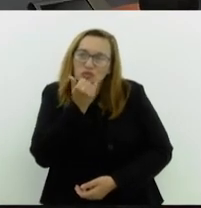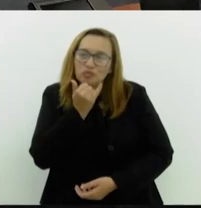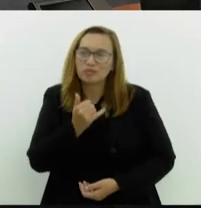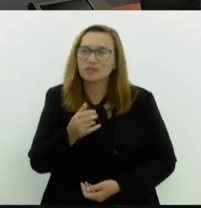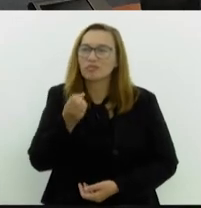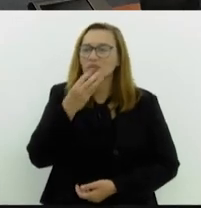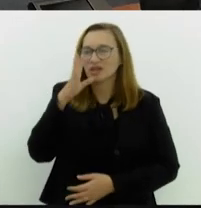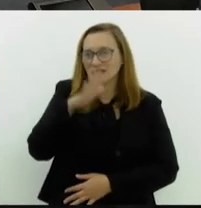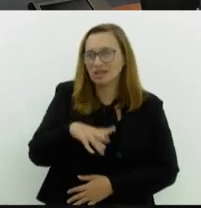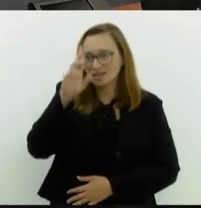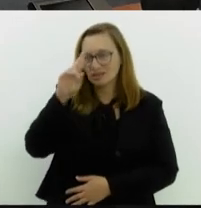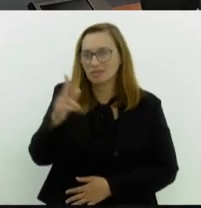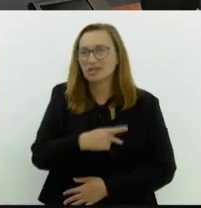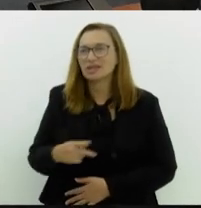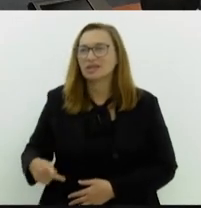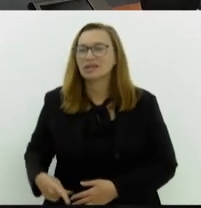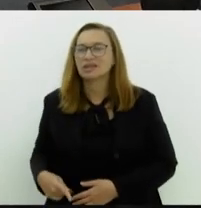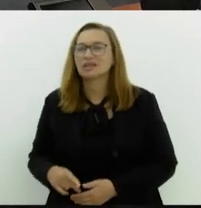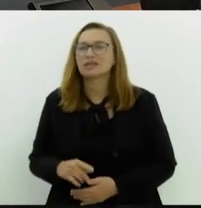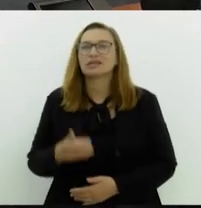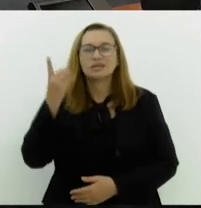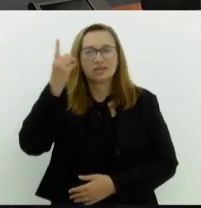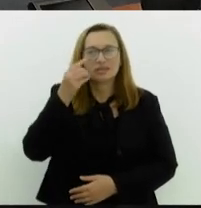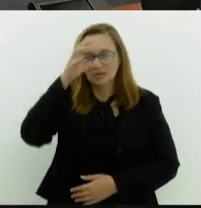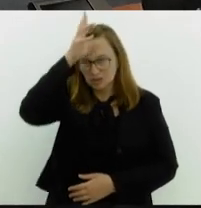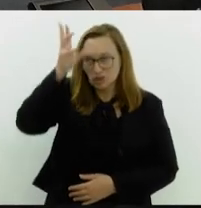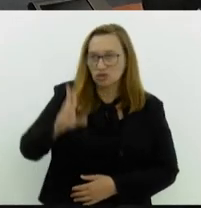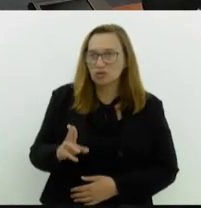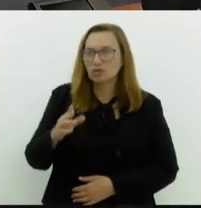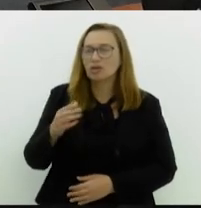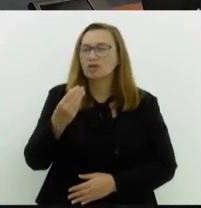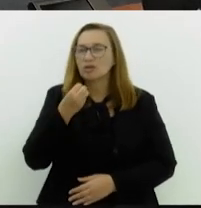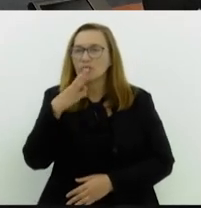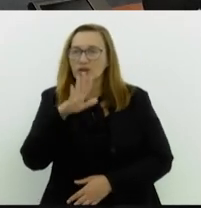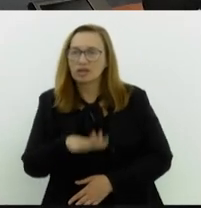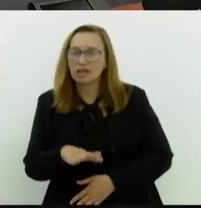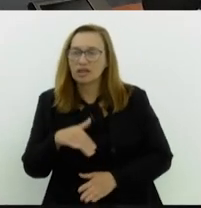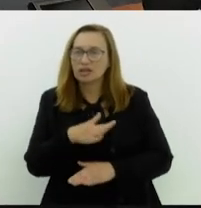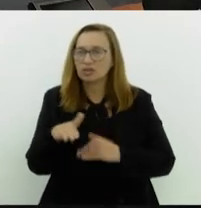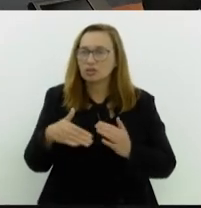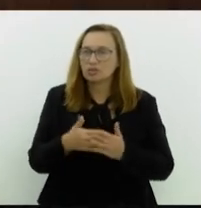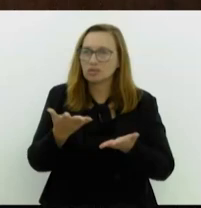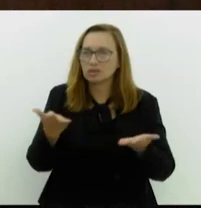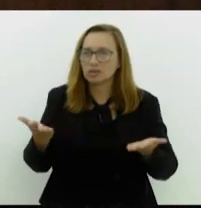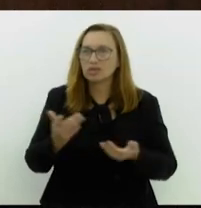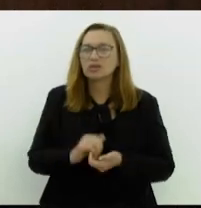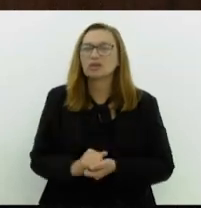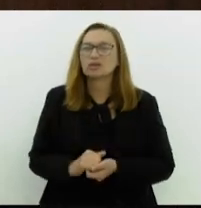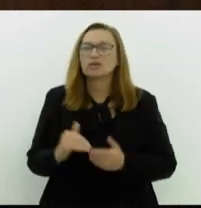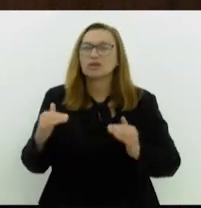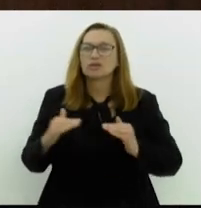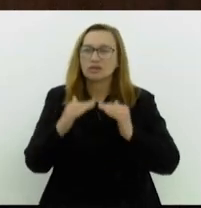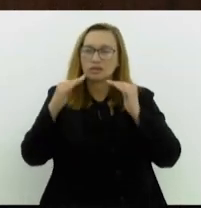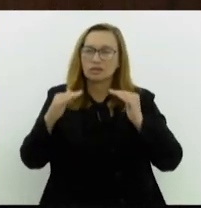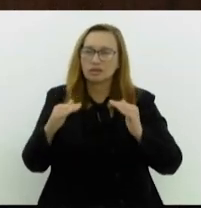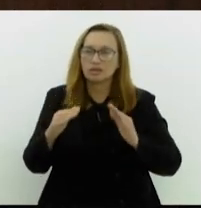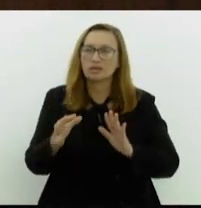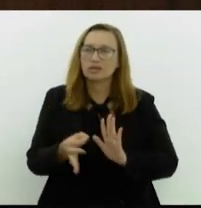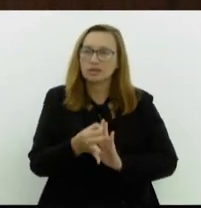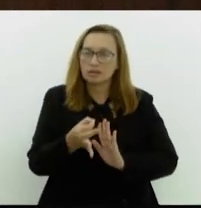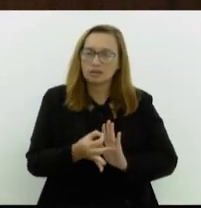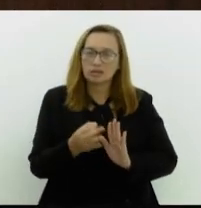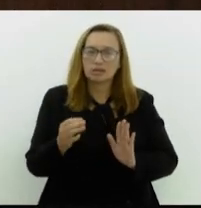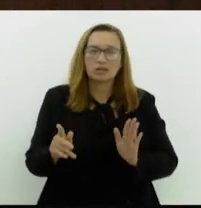Boa tarde, presidente, boa tarde, deputada Tia Ju, boa tarde a todos e todas. O parecer é favorável ao projeto